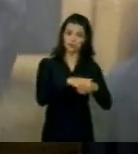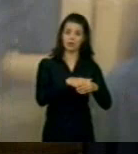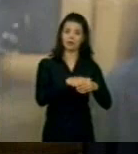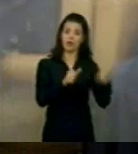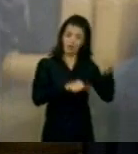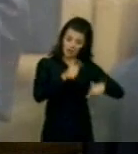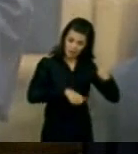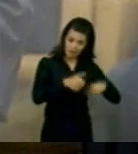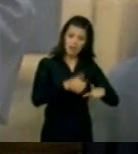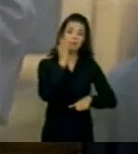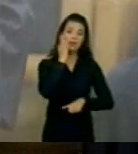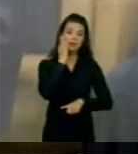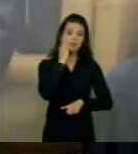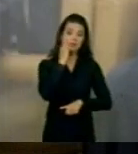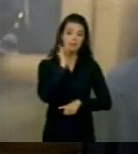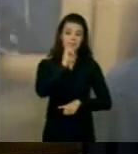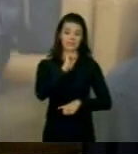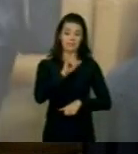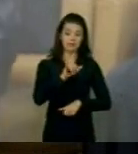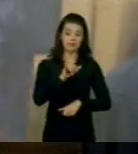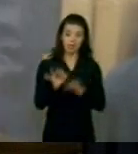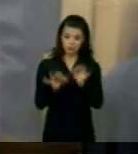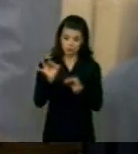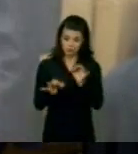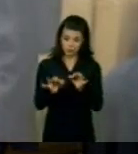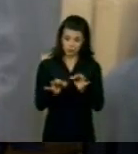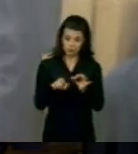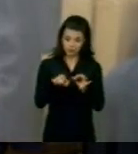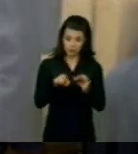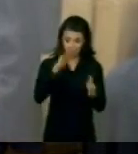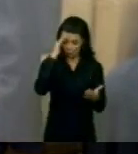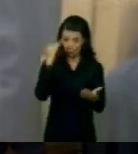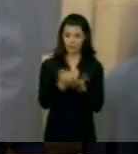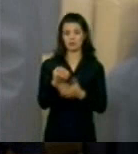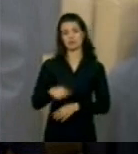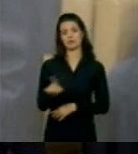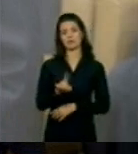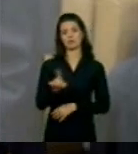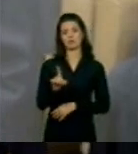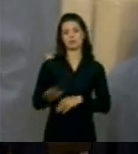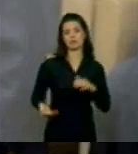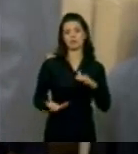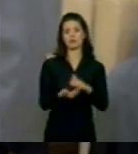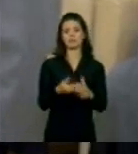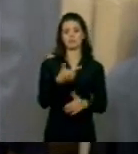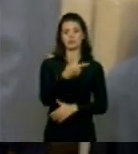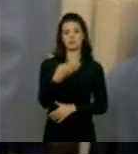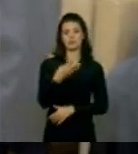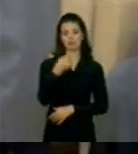devem ser enviados não só a decisão, mas os autos do processo, no prazo máximo de 24